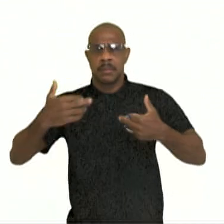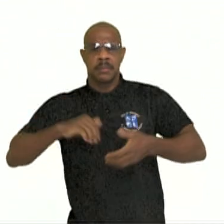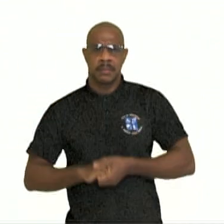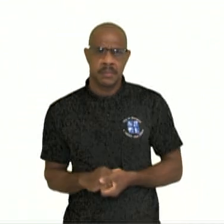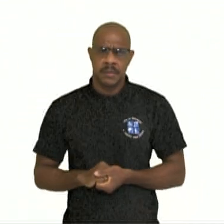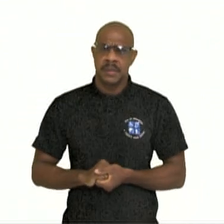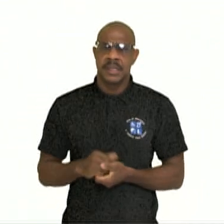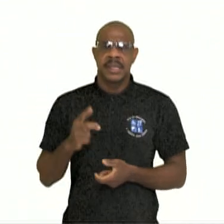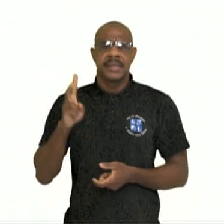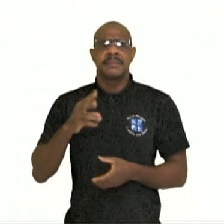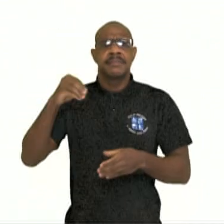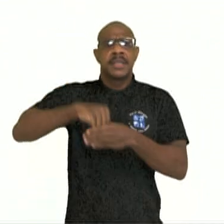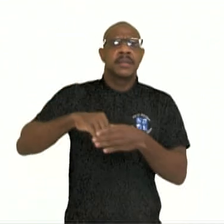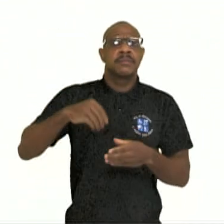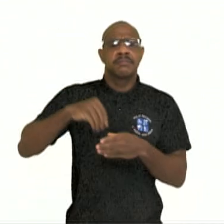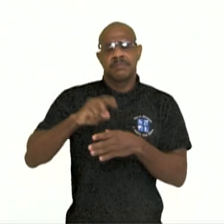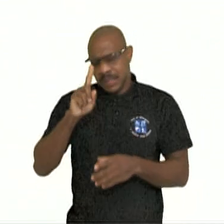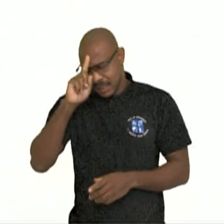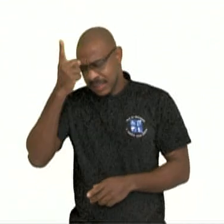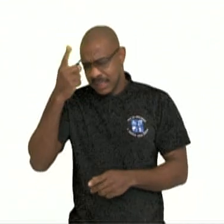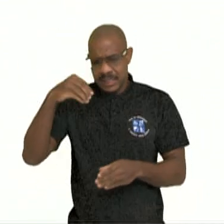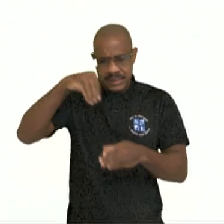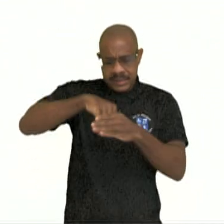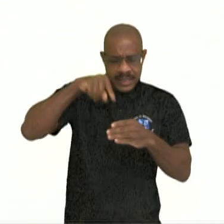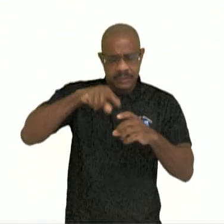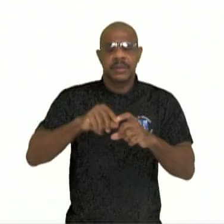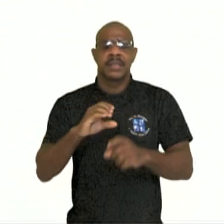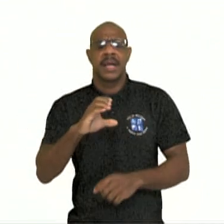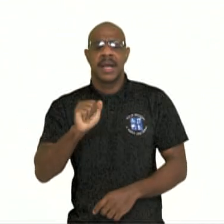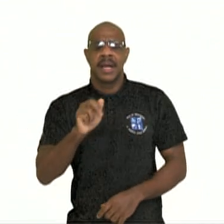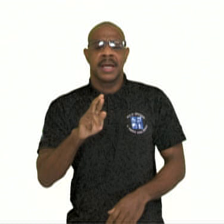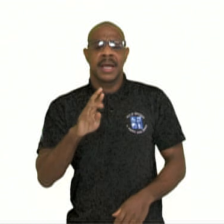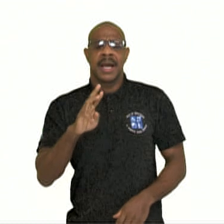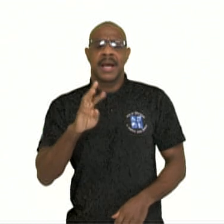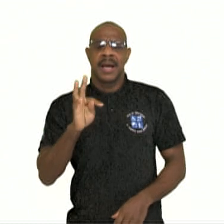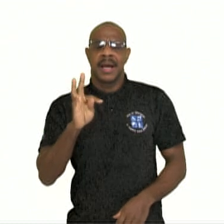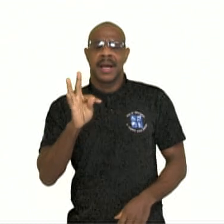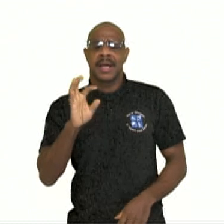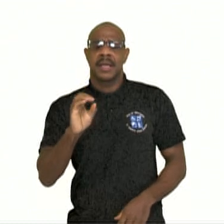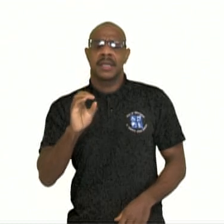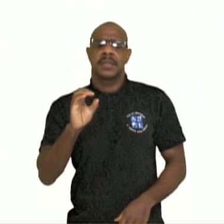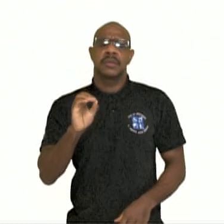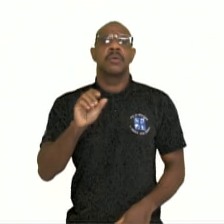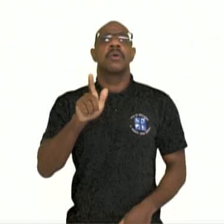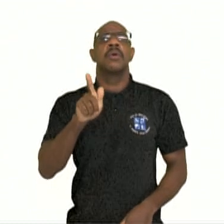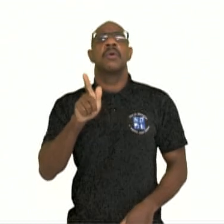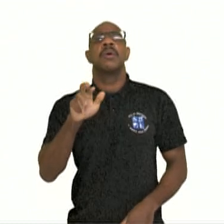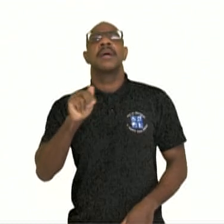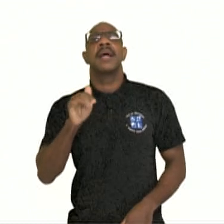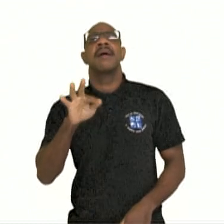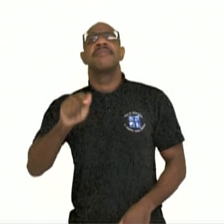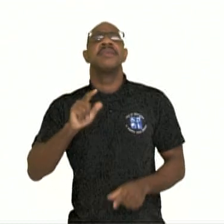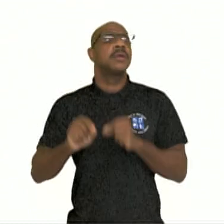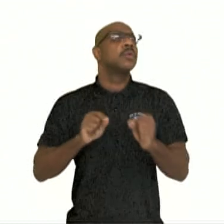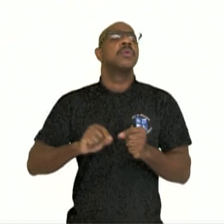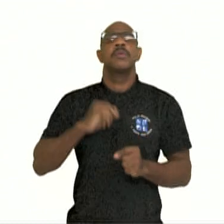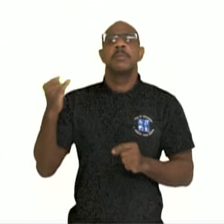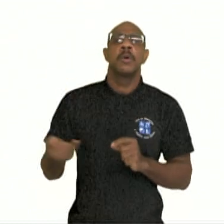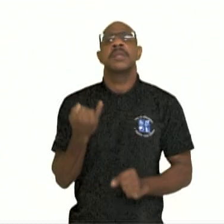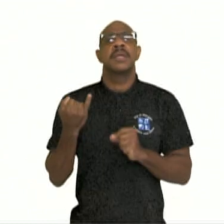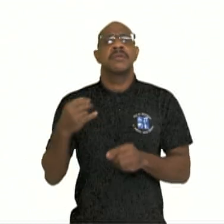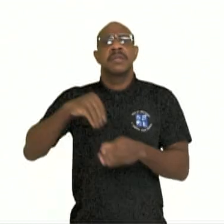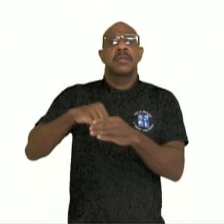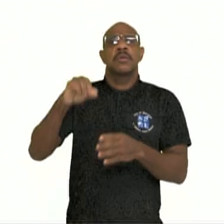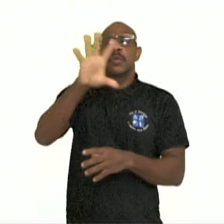da cartografia, quando a gente olha para os mapas, o que de fato nós precisamos saber? O que de fato é importante nesses